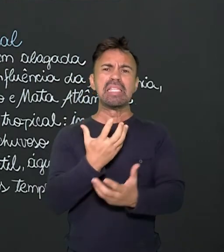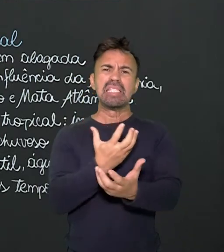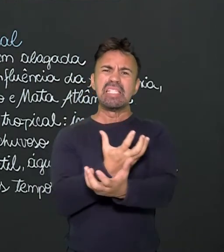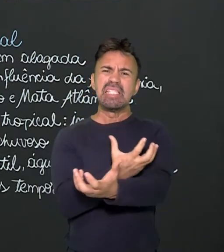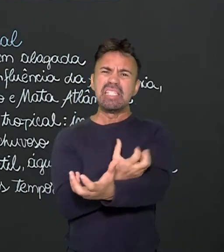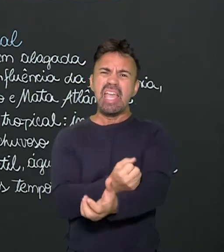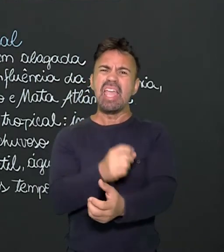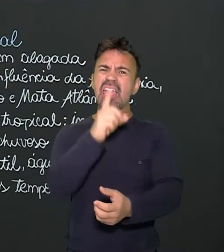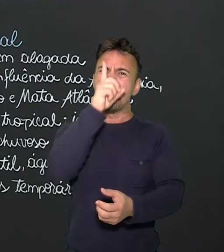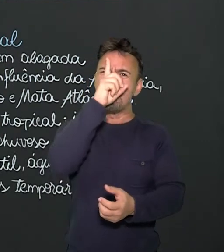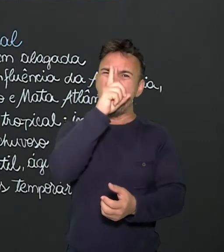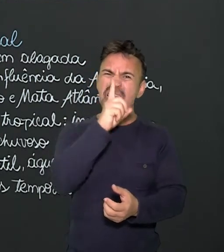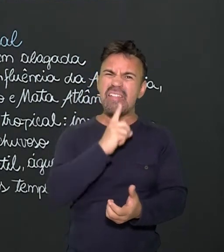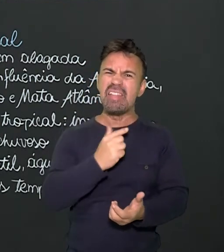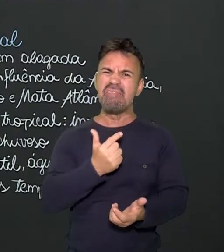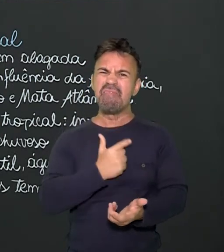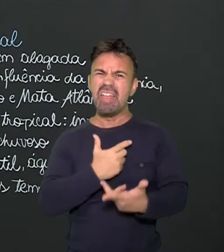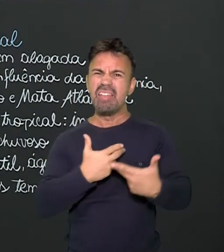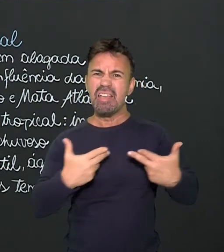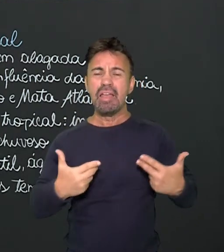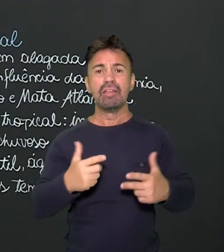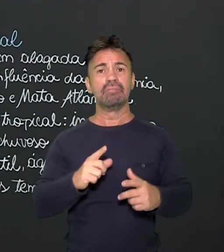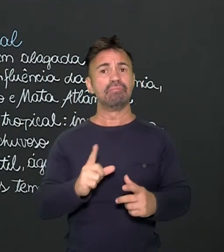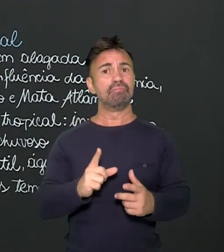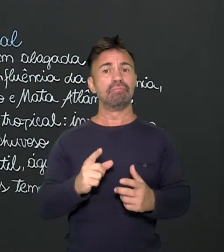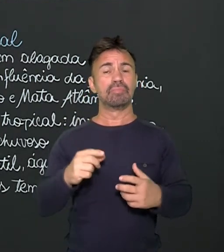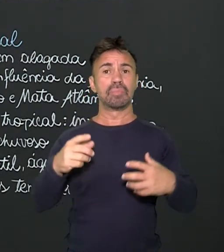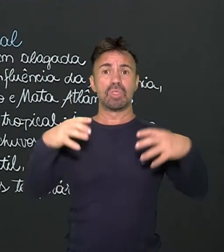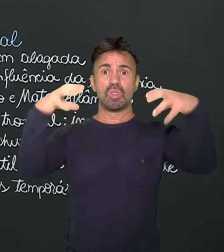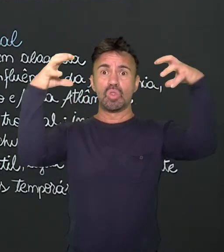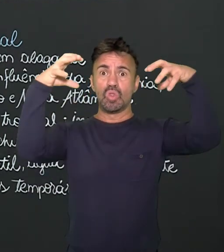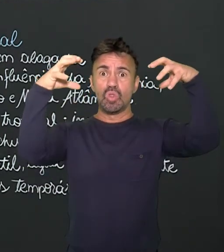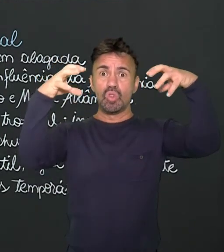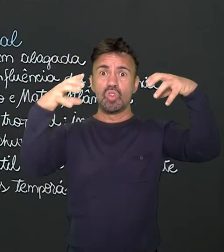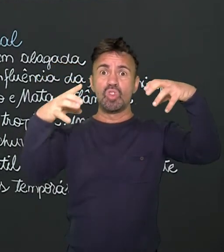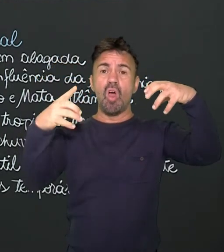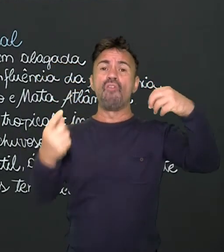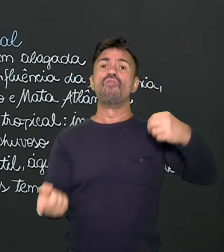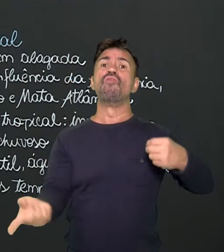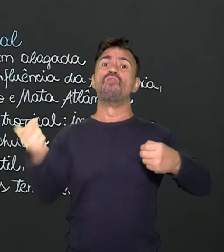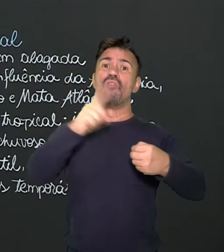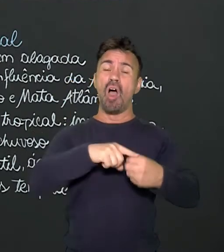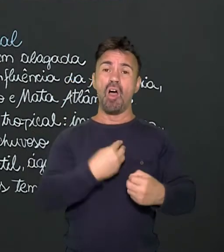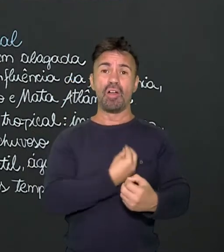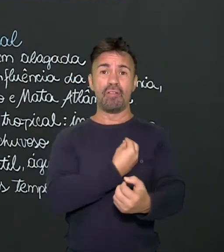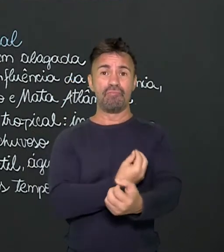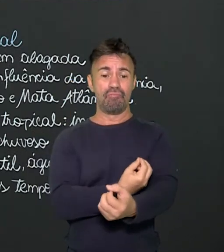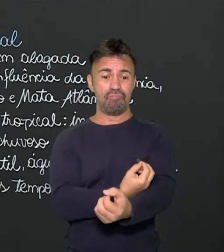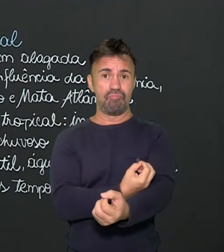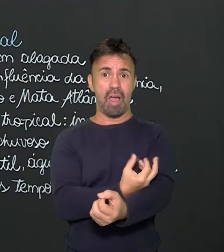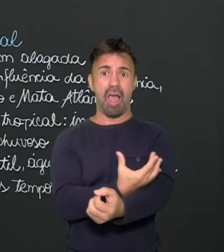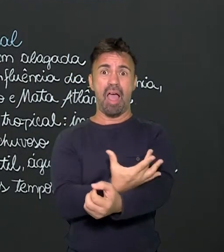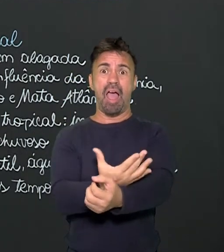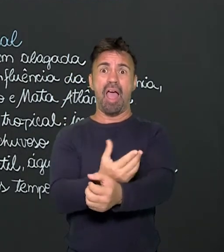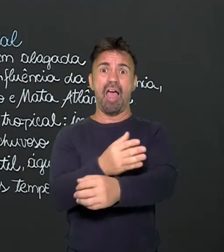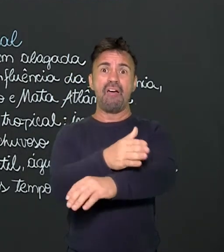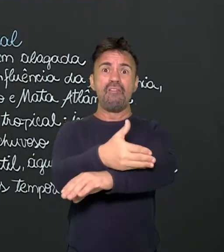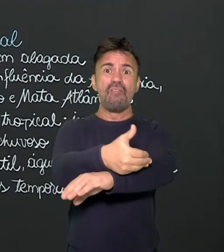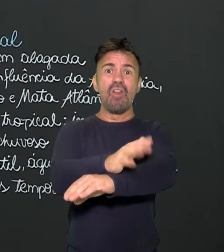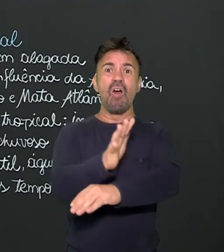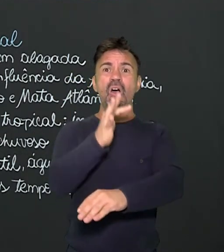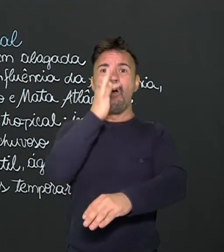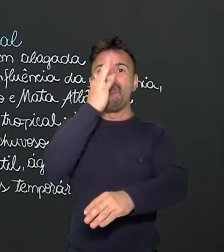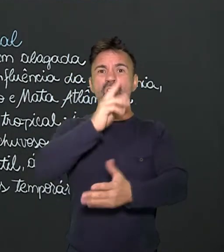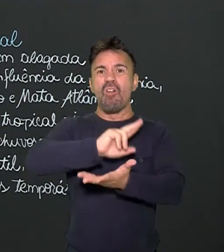muito seca, muito amarela, que não passa disso. E quando chove, a vida volta assim com abundância,